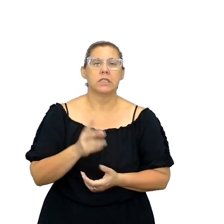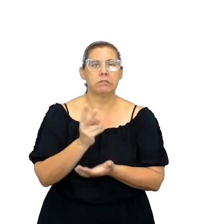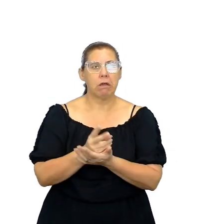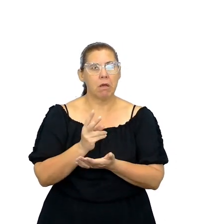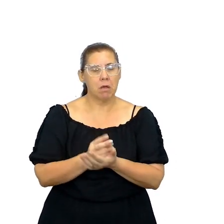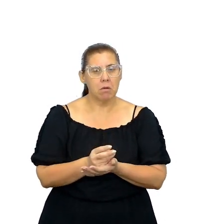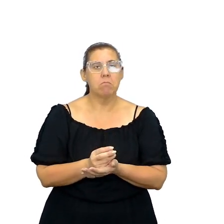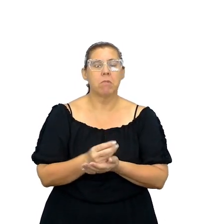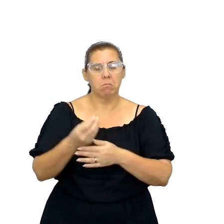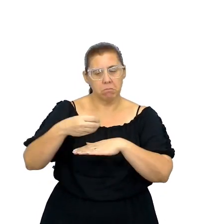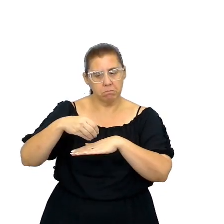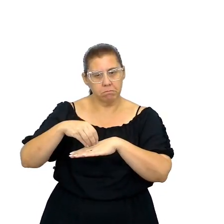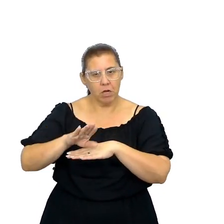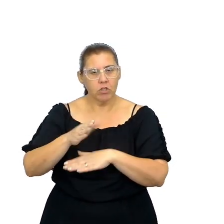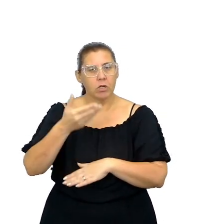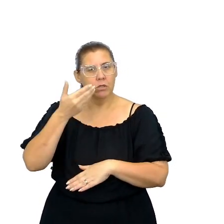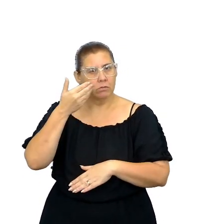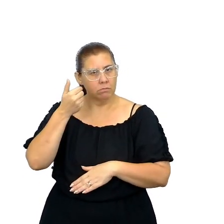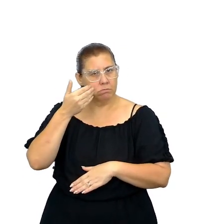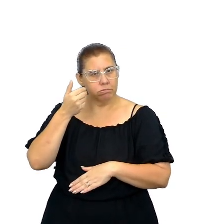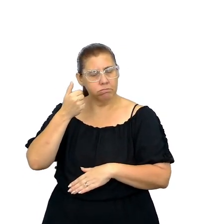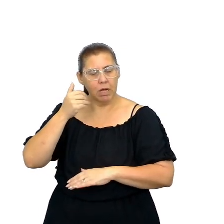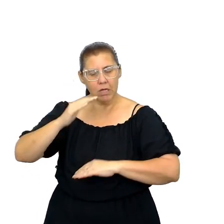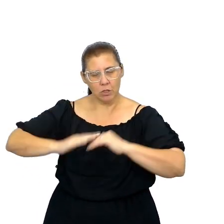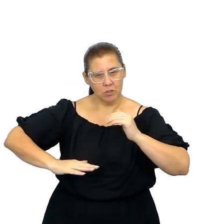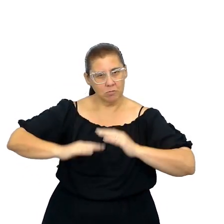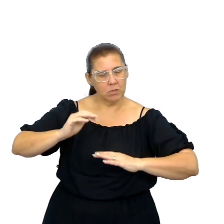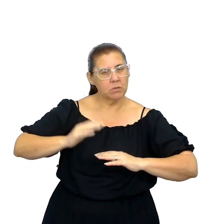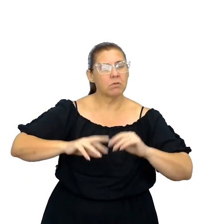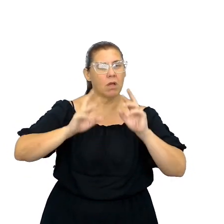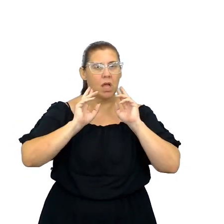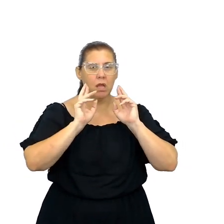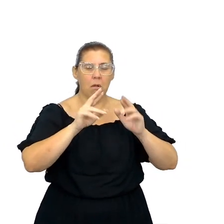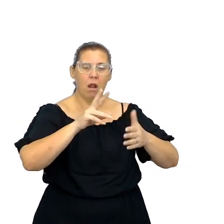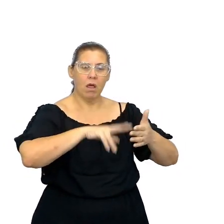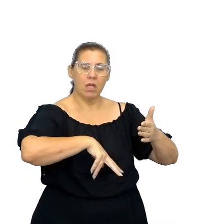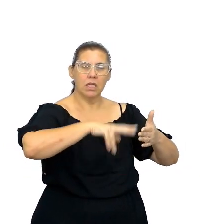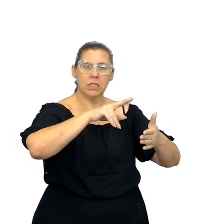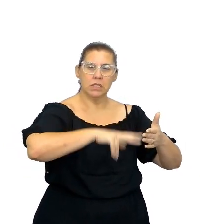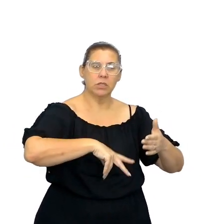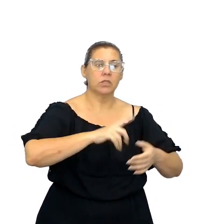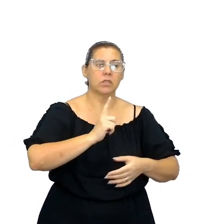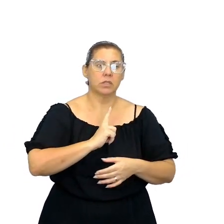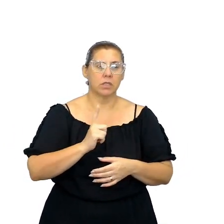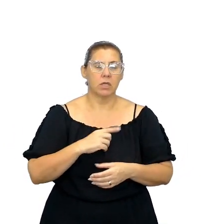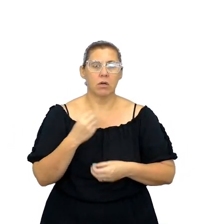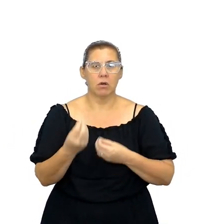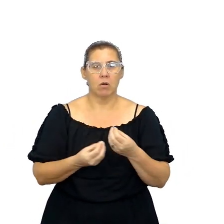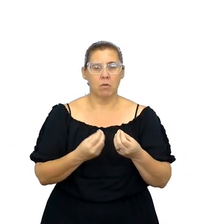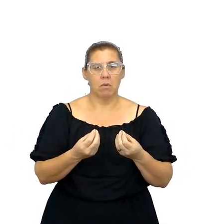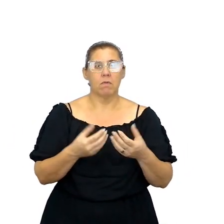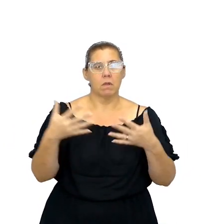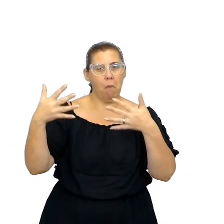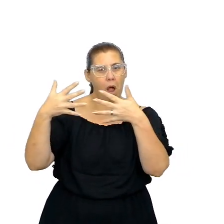sugerindo a exploração de ações que dizem respeito à leitura, que tem aí como o nível